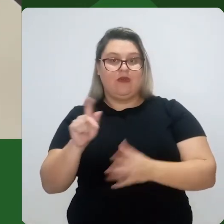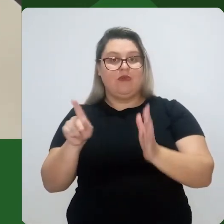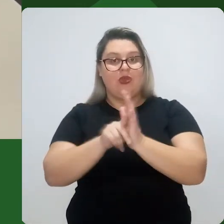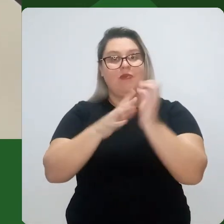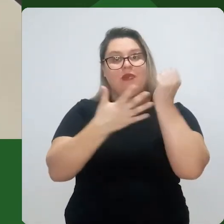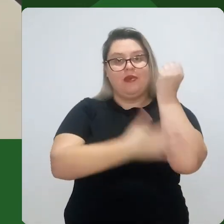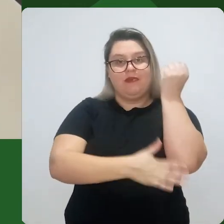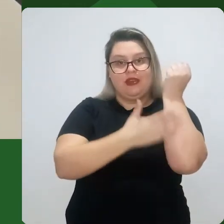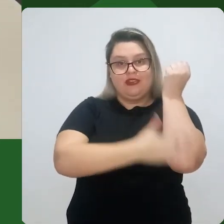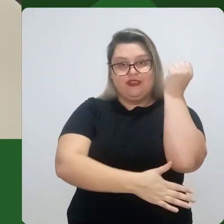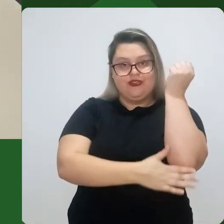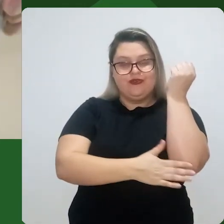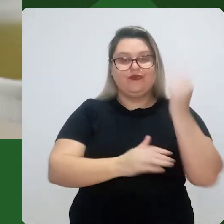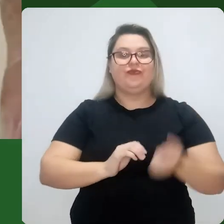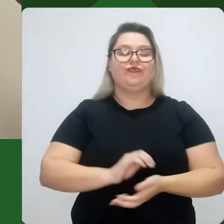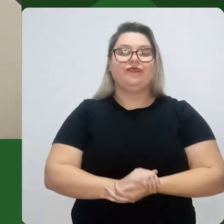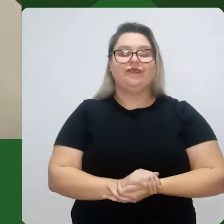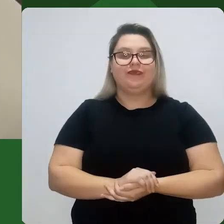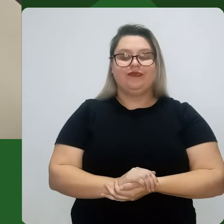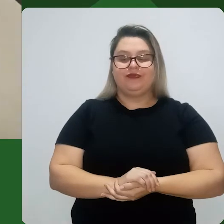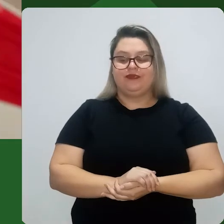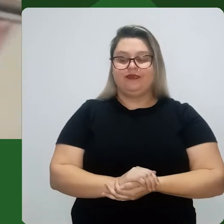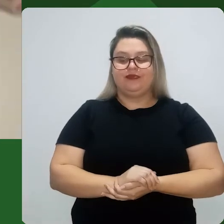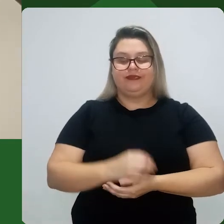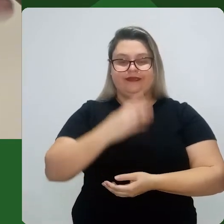do abacaxi.